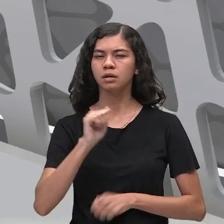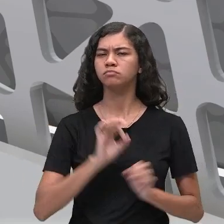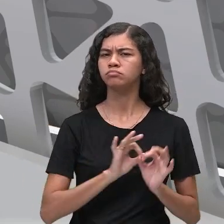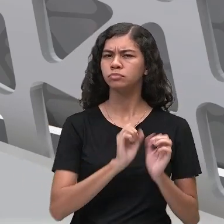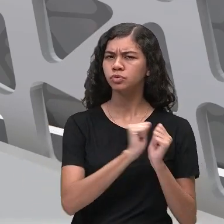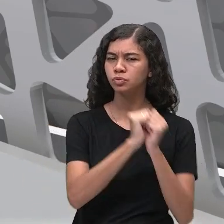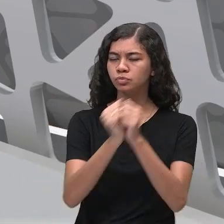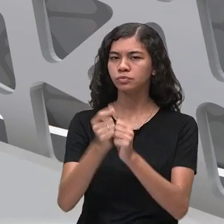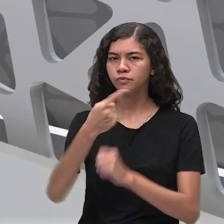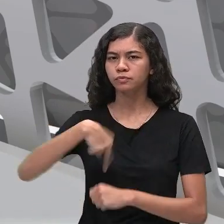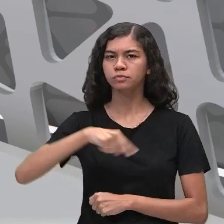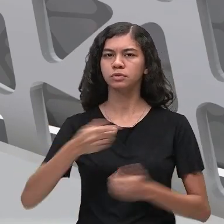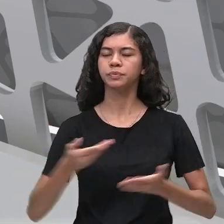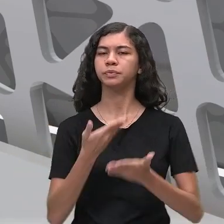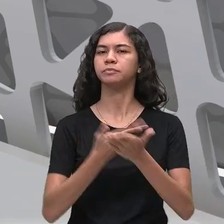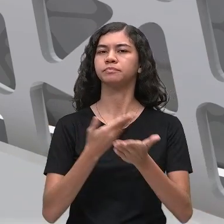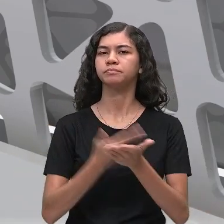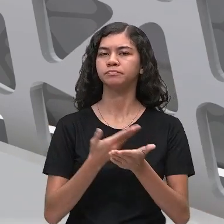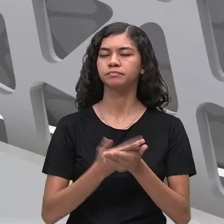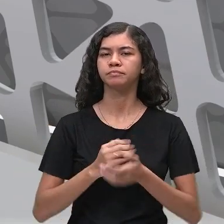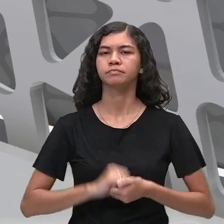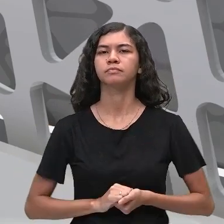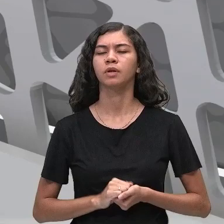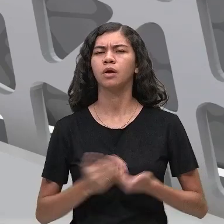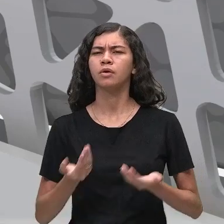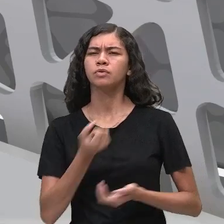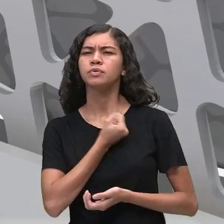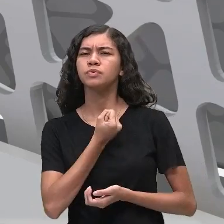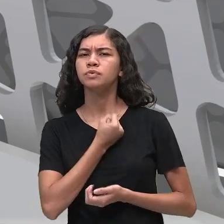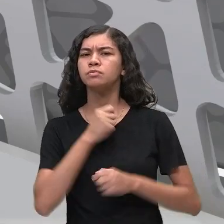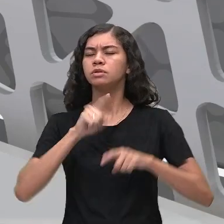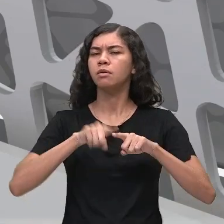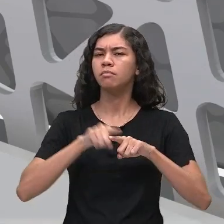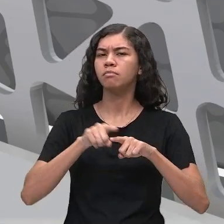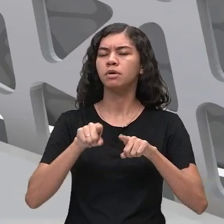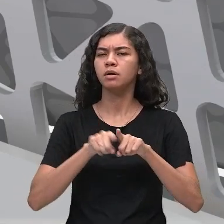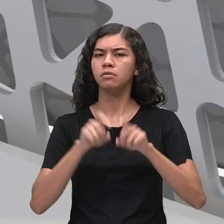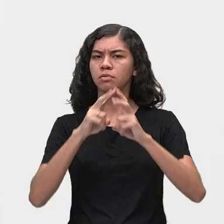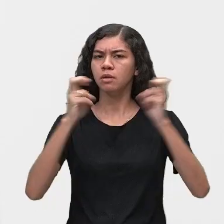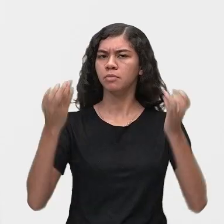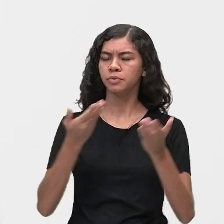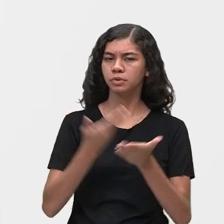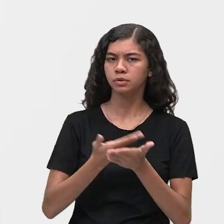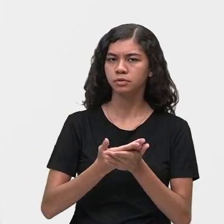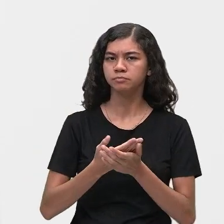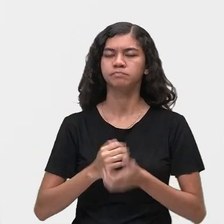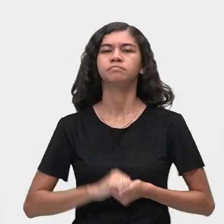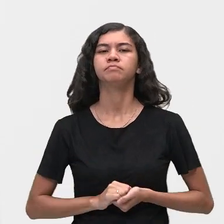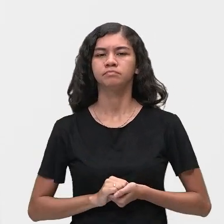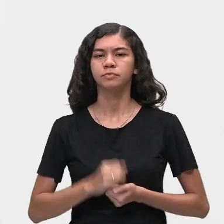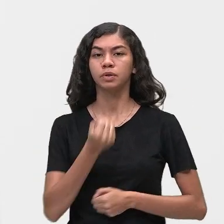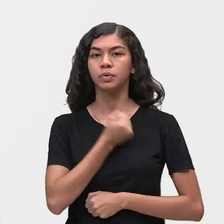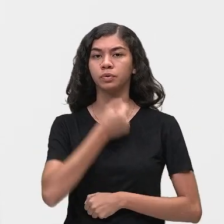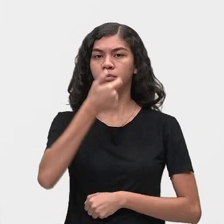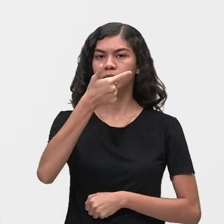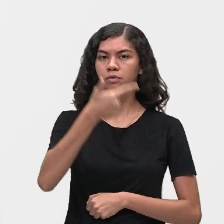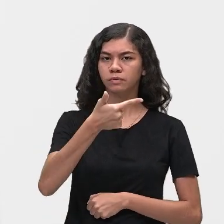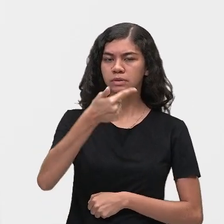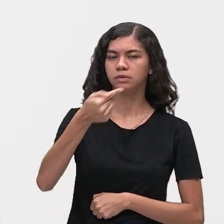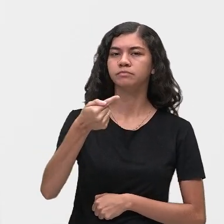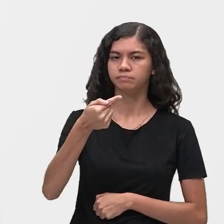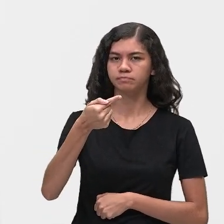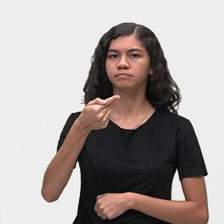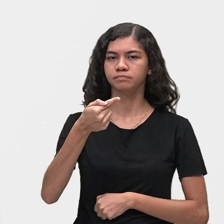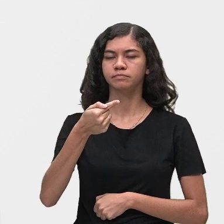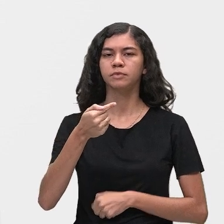vocês nessa aula. Vamos verificar o número e o objeto de conhecimento da nossa aula de hoje. Estamos na aula de número 27,